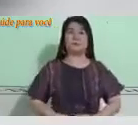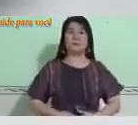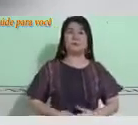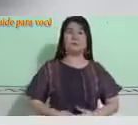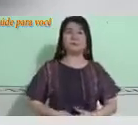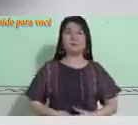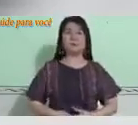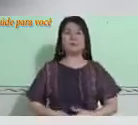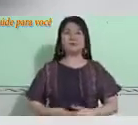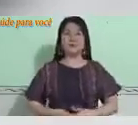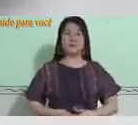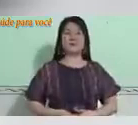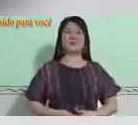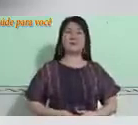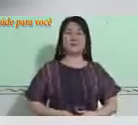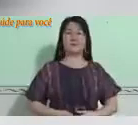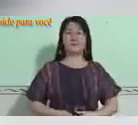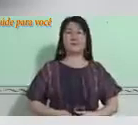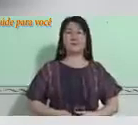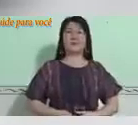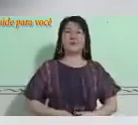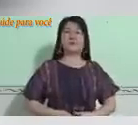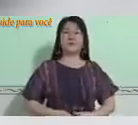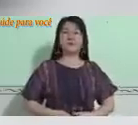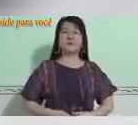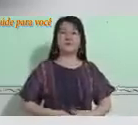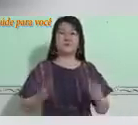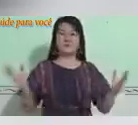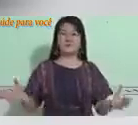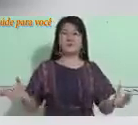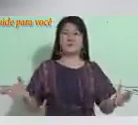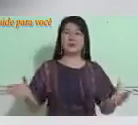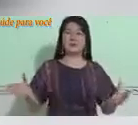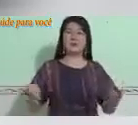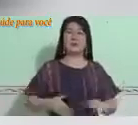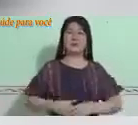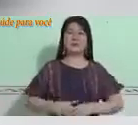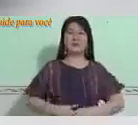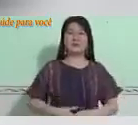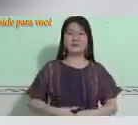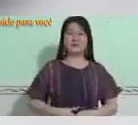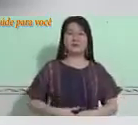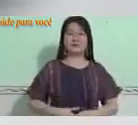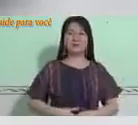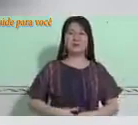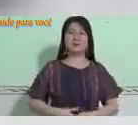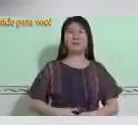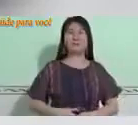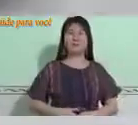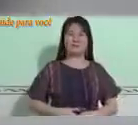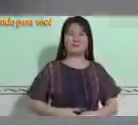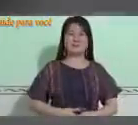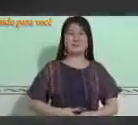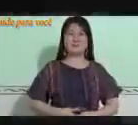Um dos primeiros sintomas de câncer no testículo é o surgimento de um cárcel ou aumento do tamanho de um testículo em